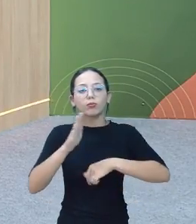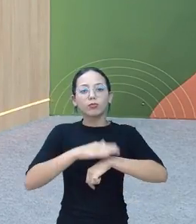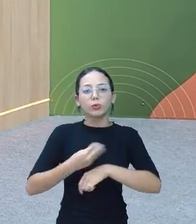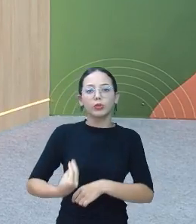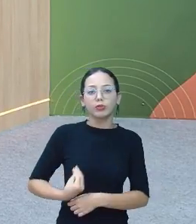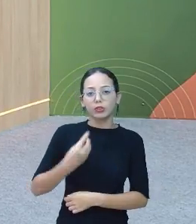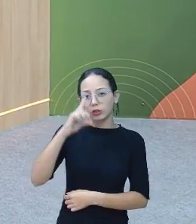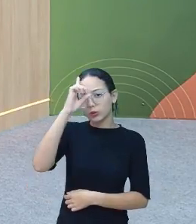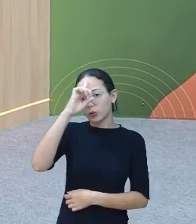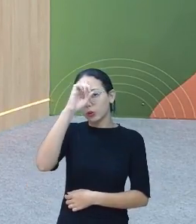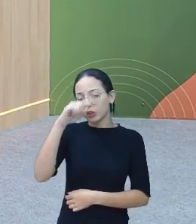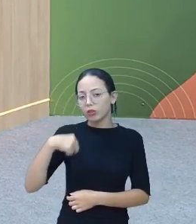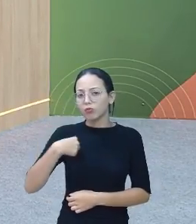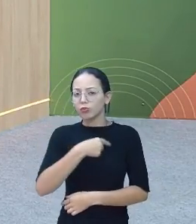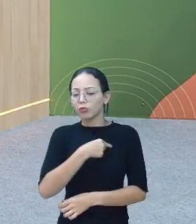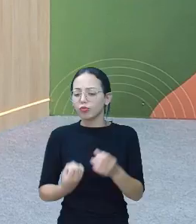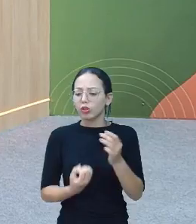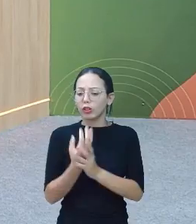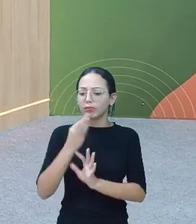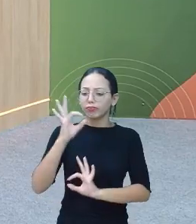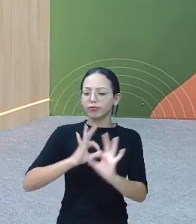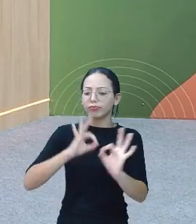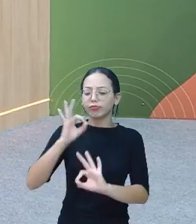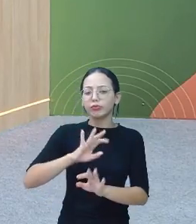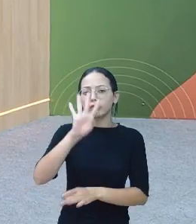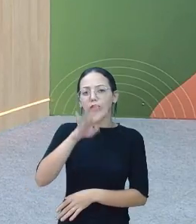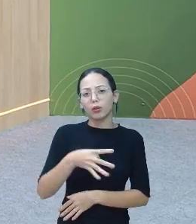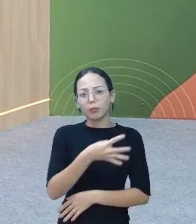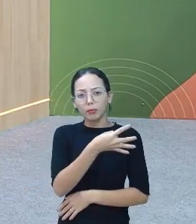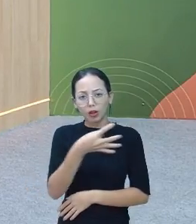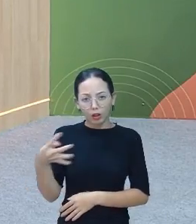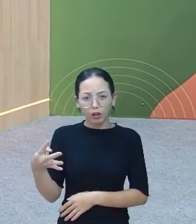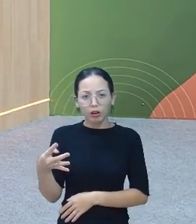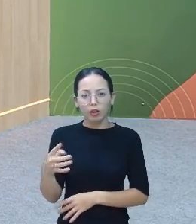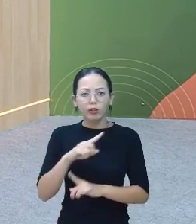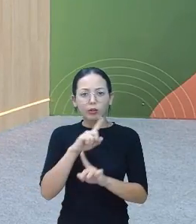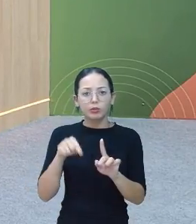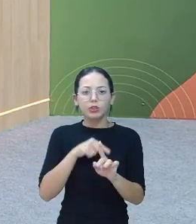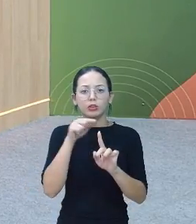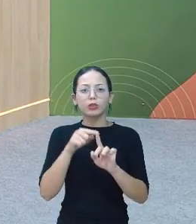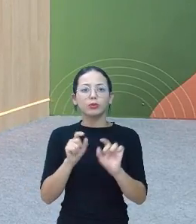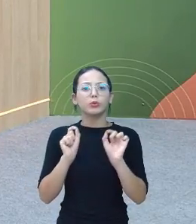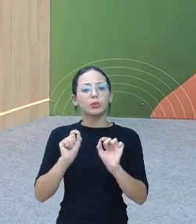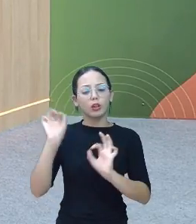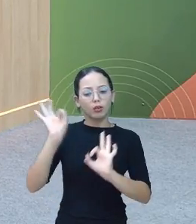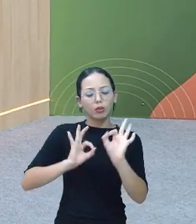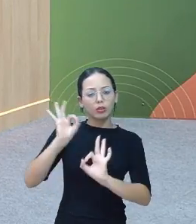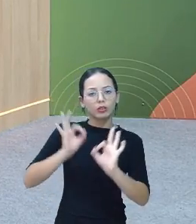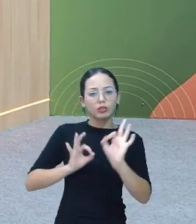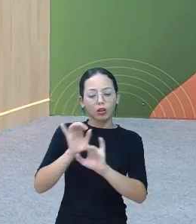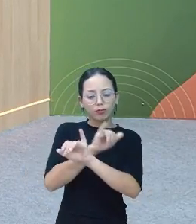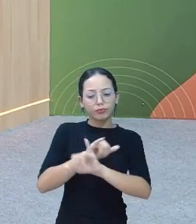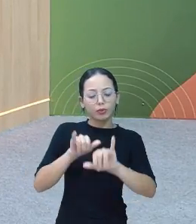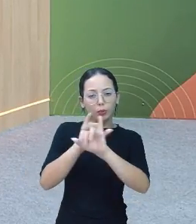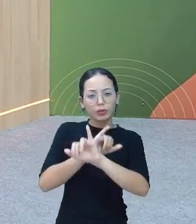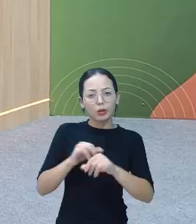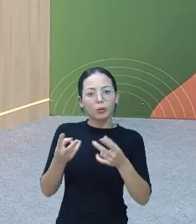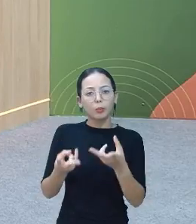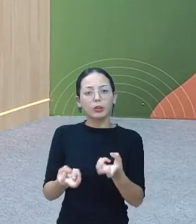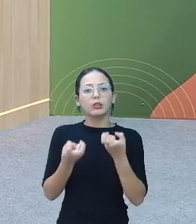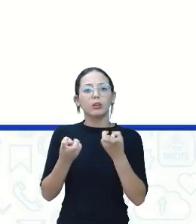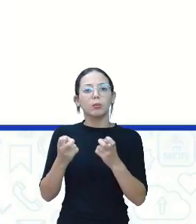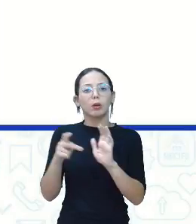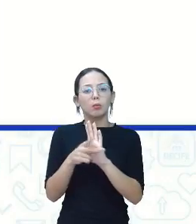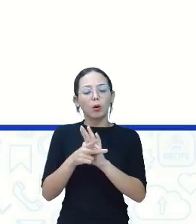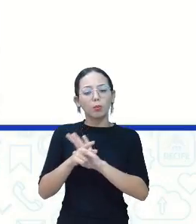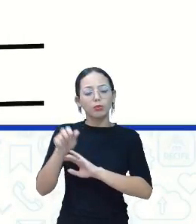nosso cotidiano a gente faz tabela de maneira intuitiva com o intuito de organizar as informações. Então a gente vai perceber que